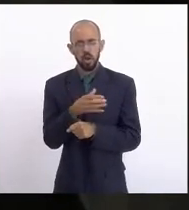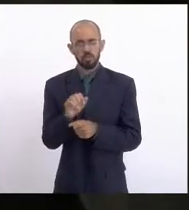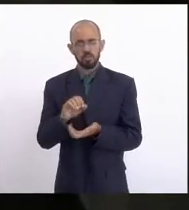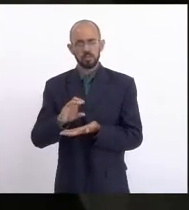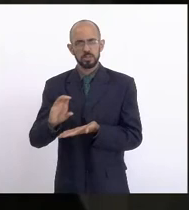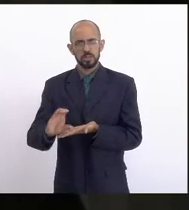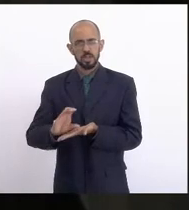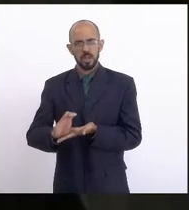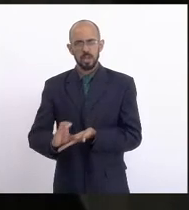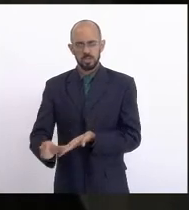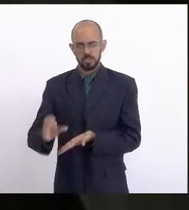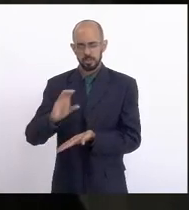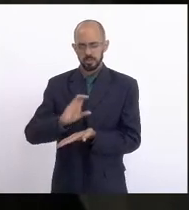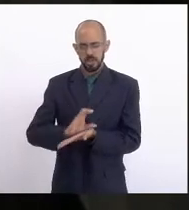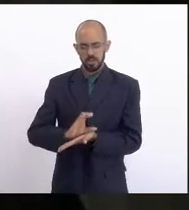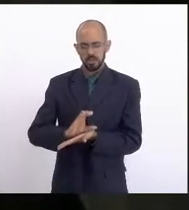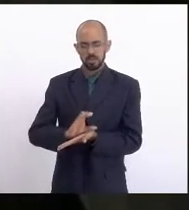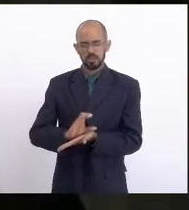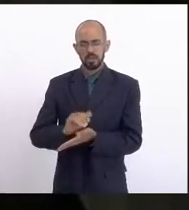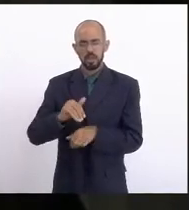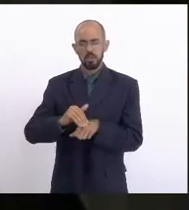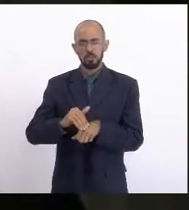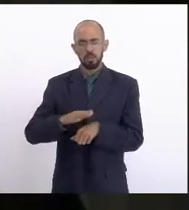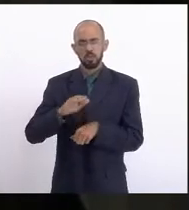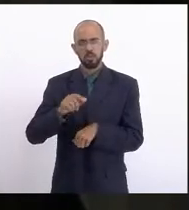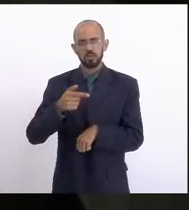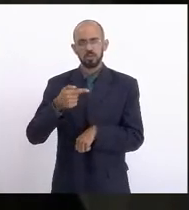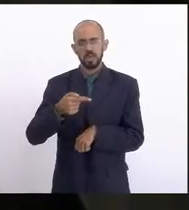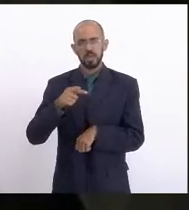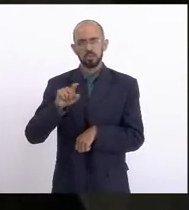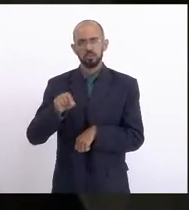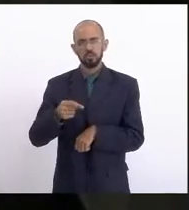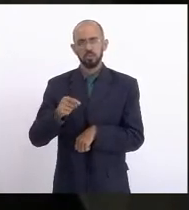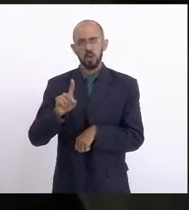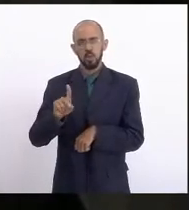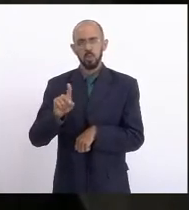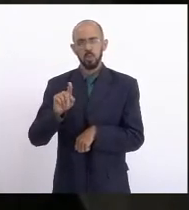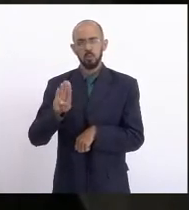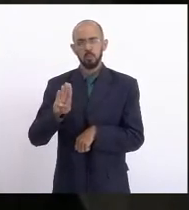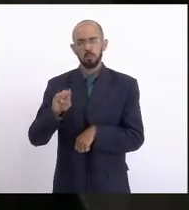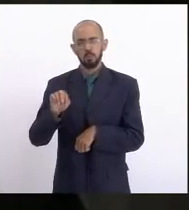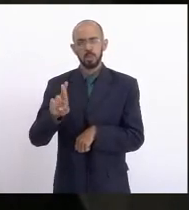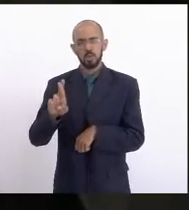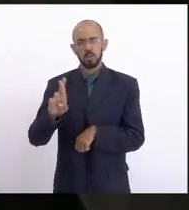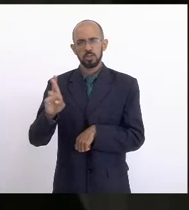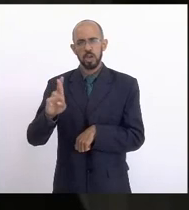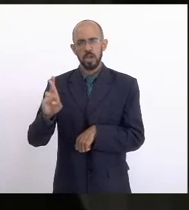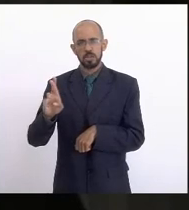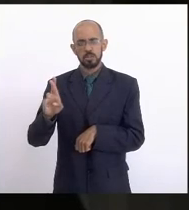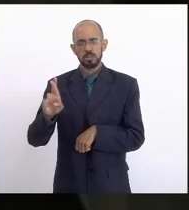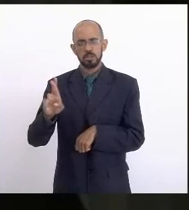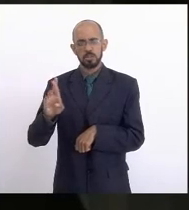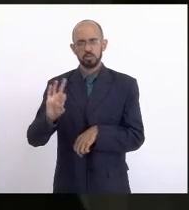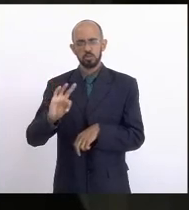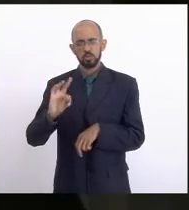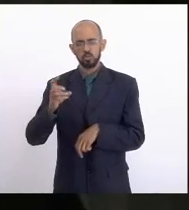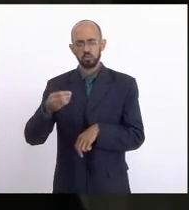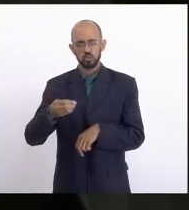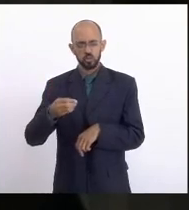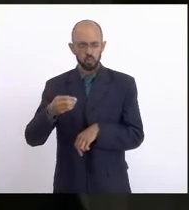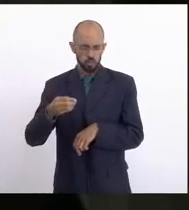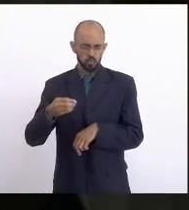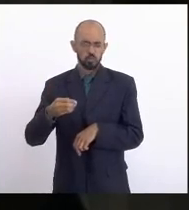foi acrescido de 7,1 bilhões de reais, tudo